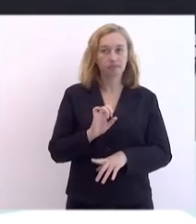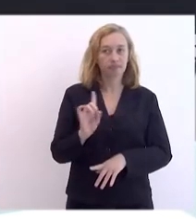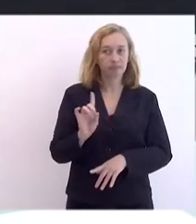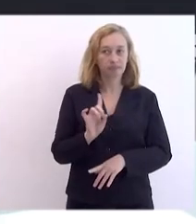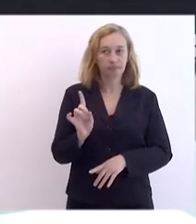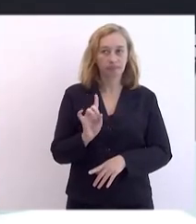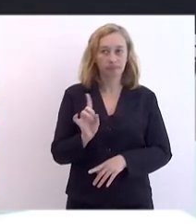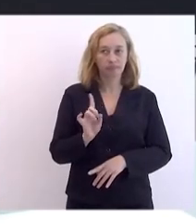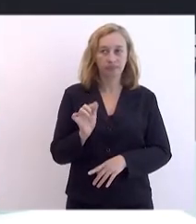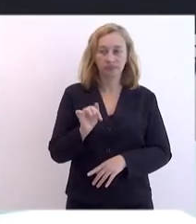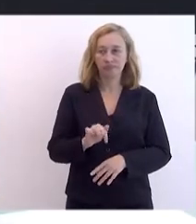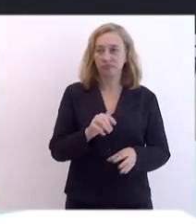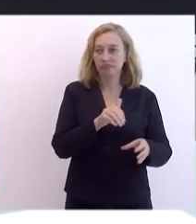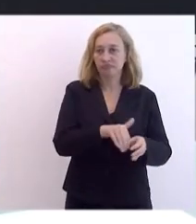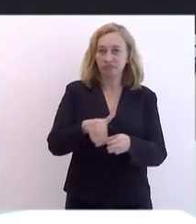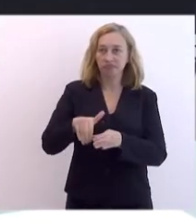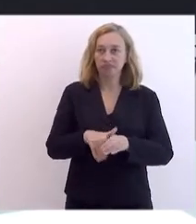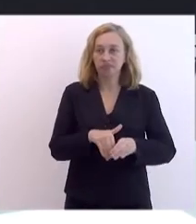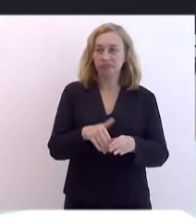Aqui não vai se votar